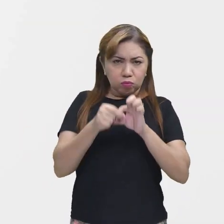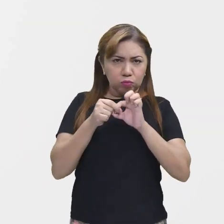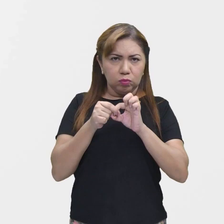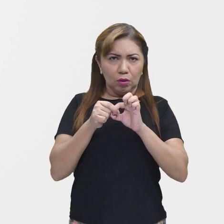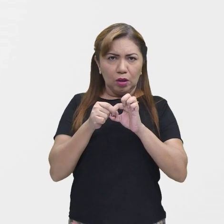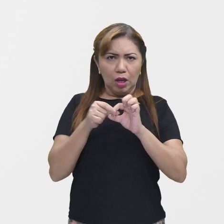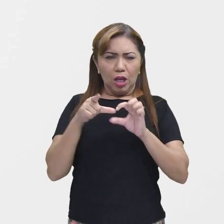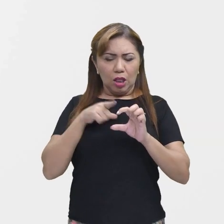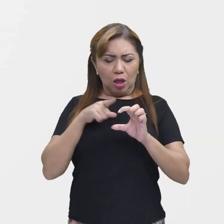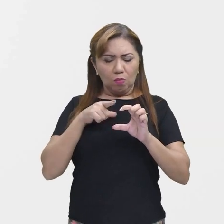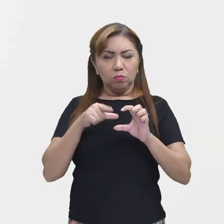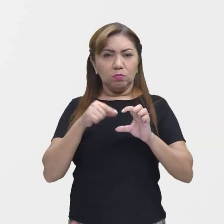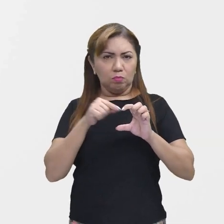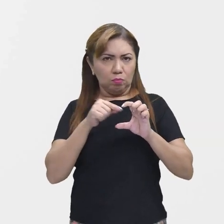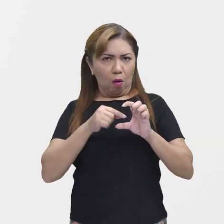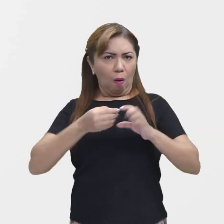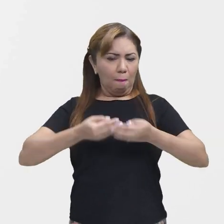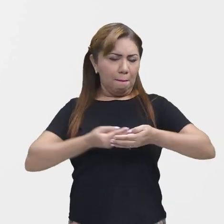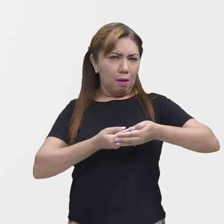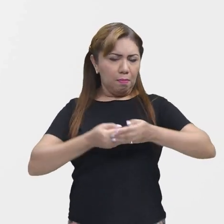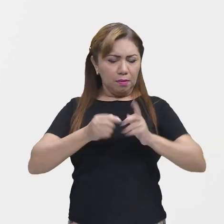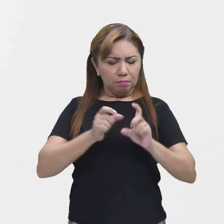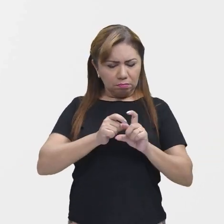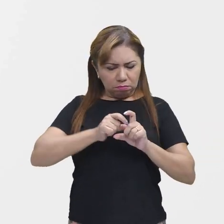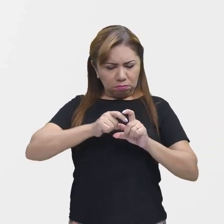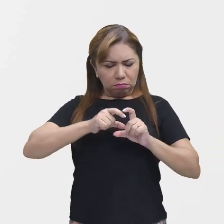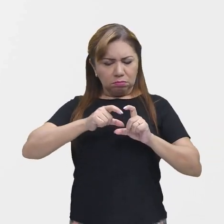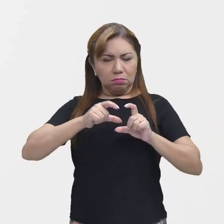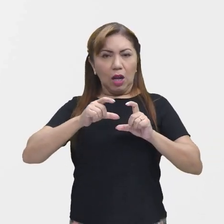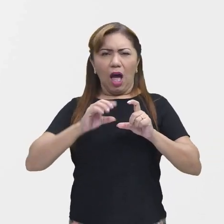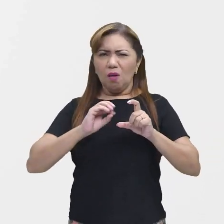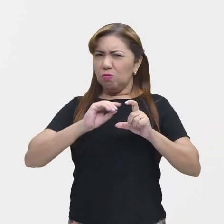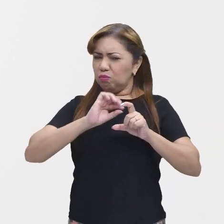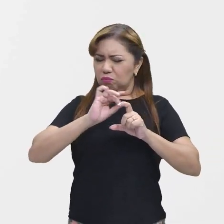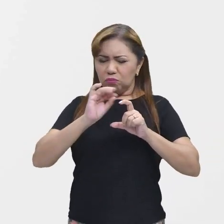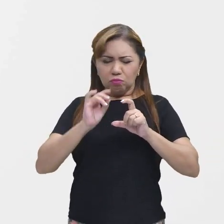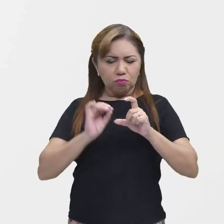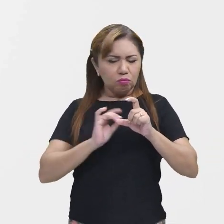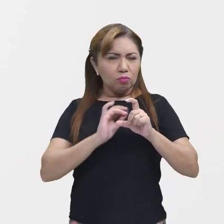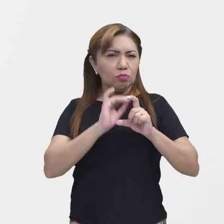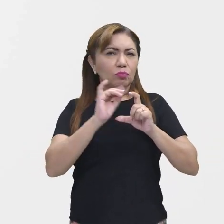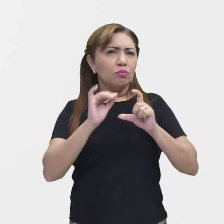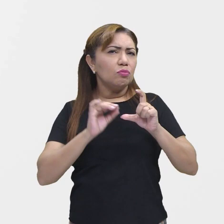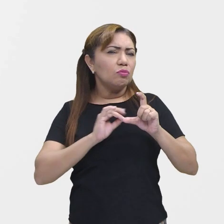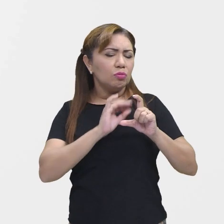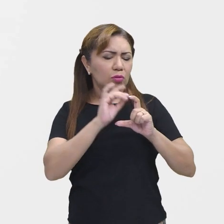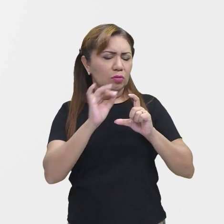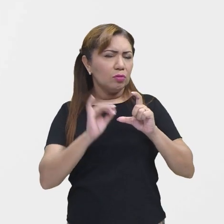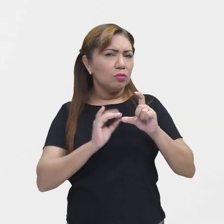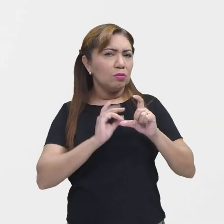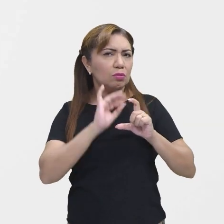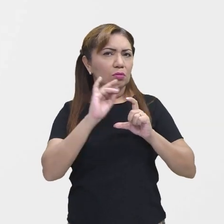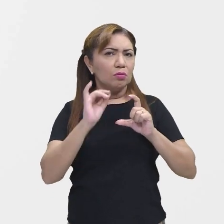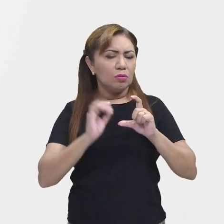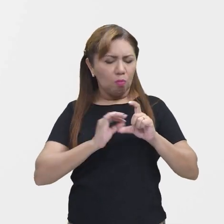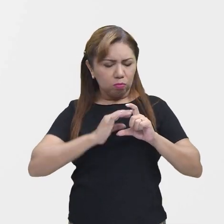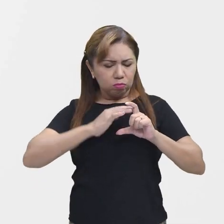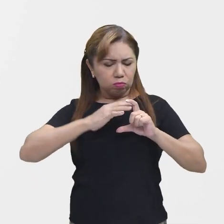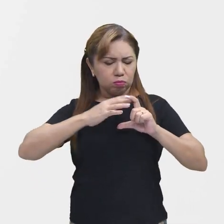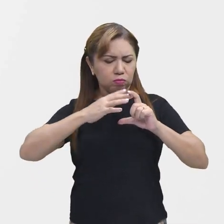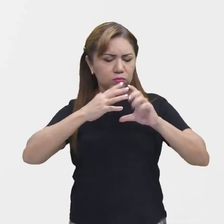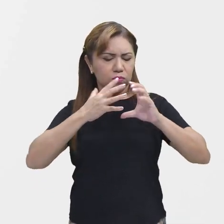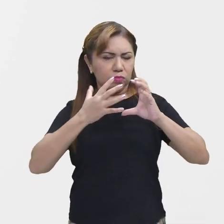o zigoto, e as células vão se multiplicando e desenvolvendo até formar